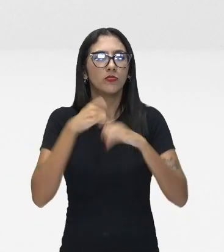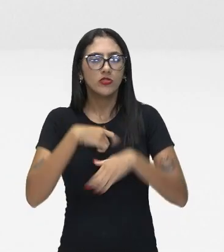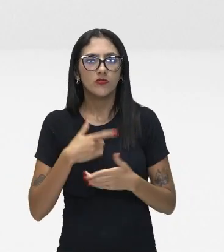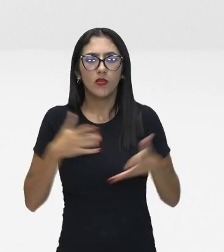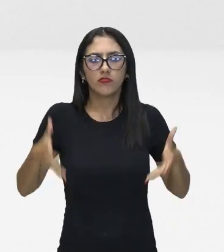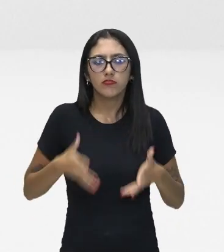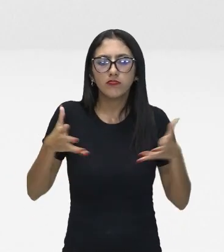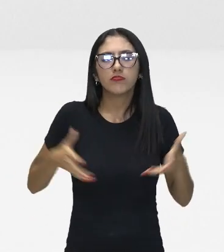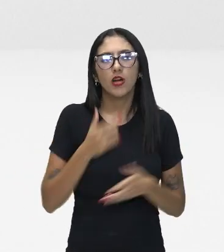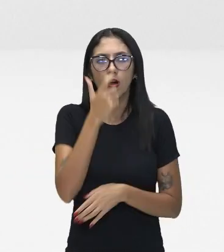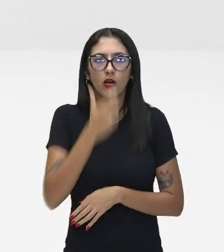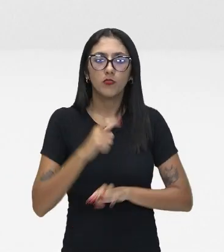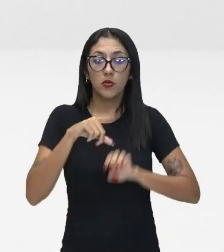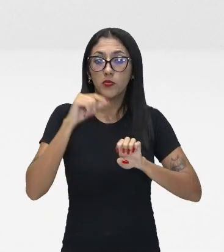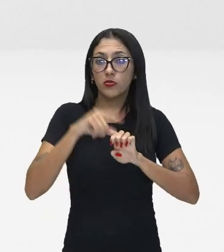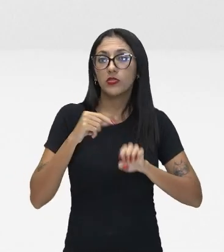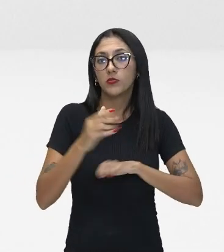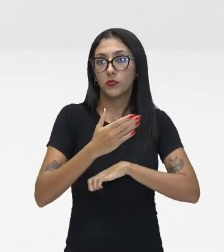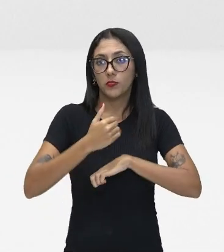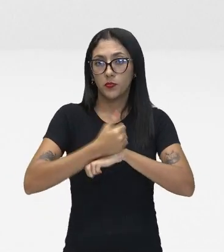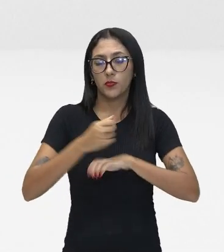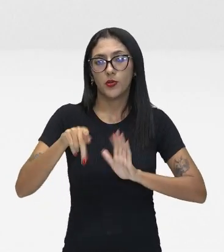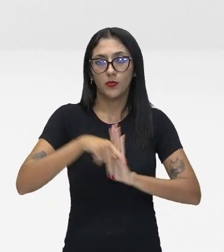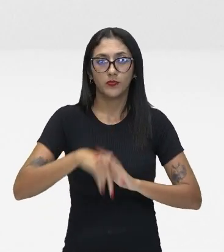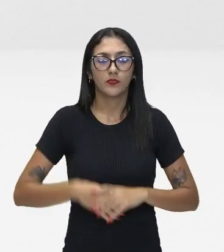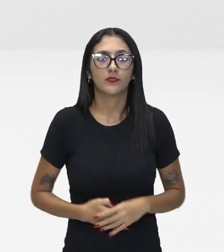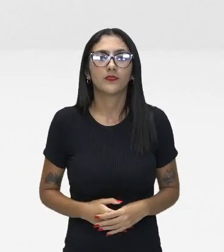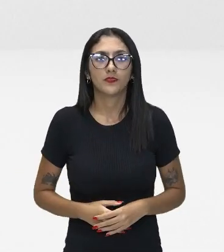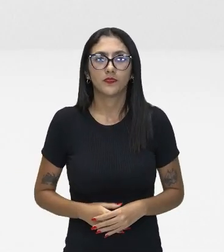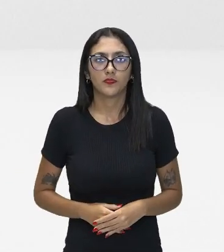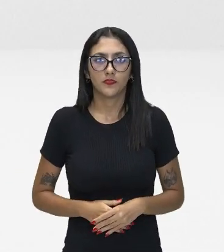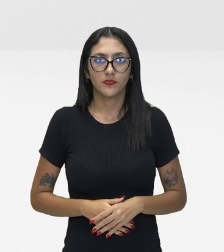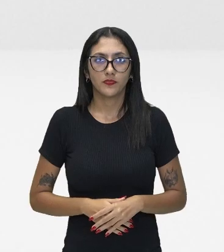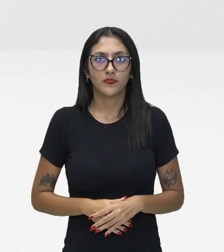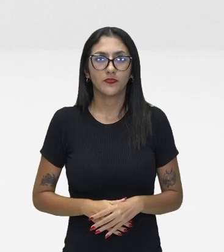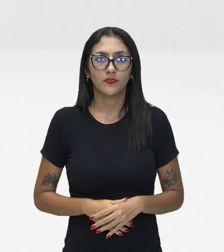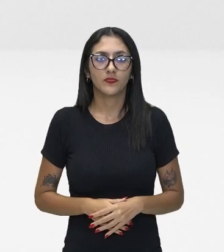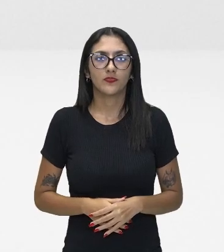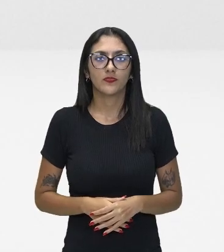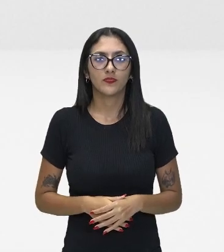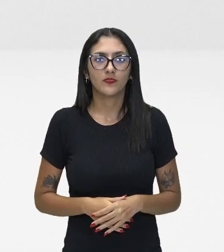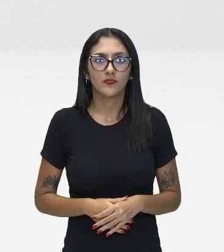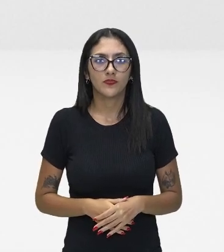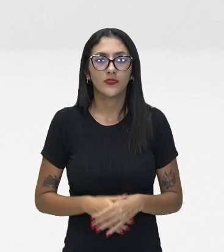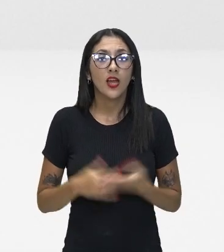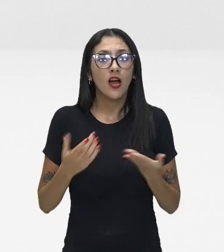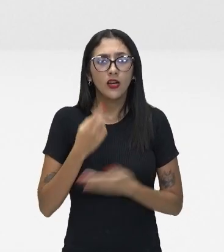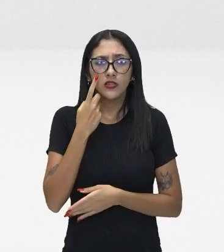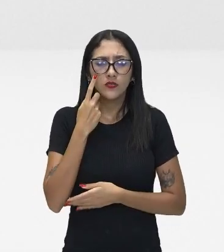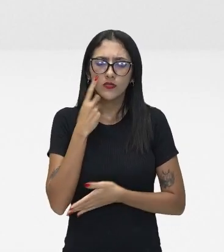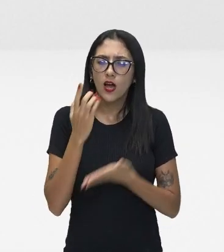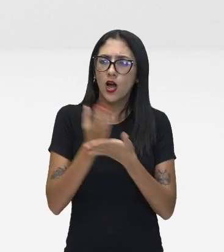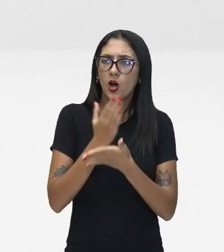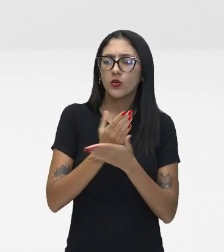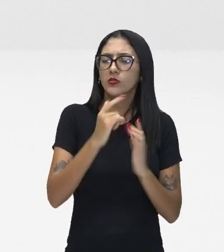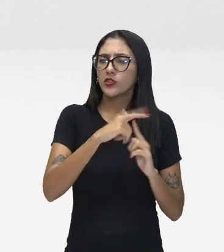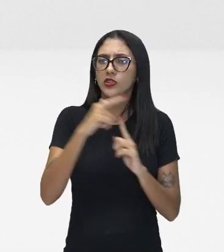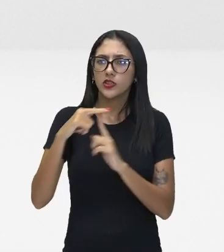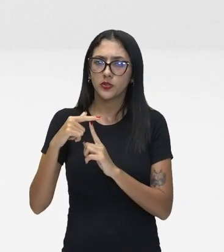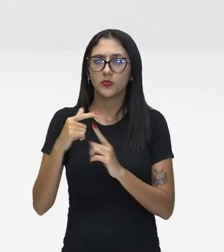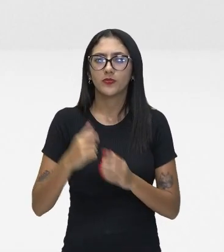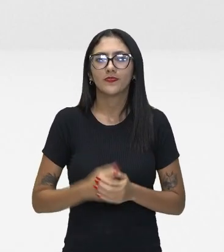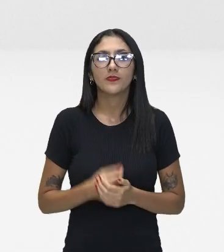contribuir com o seu empreendimento. Exatamente. Nós vamos começar a ver agora alguns tipos de engajamento, como por exemplo